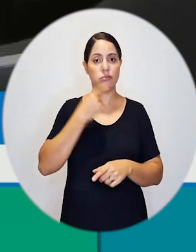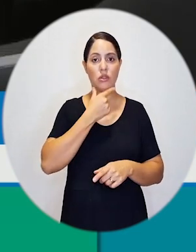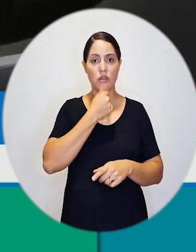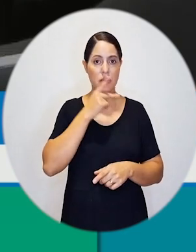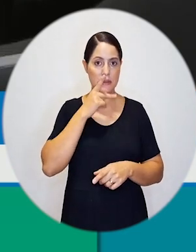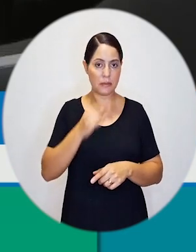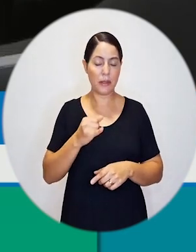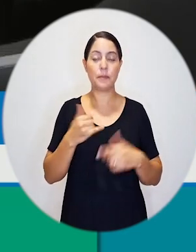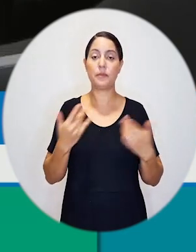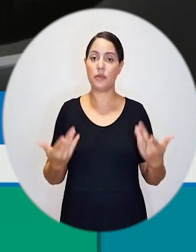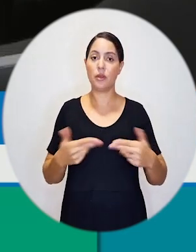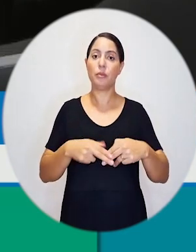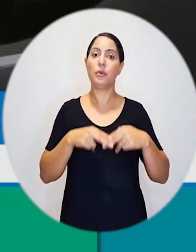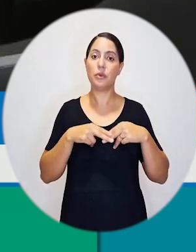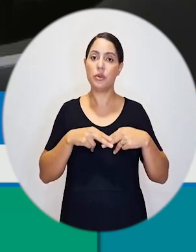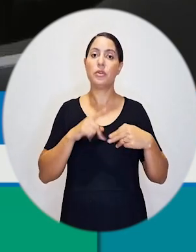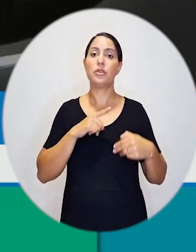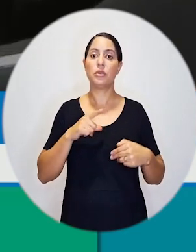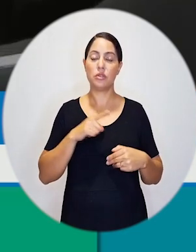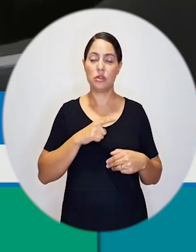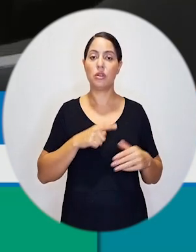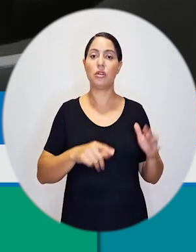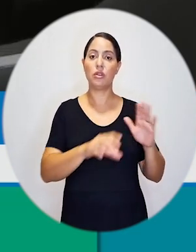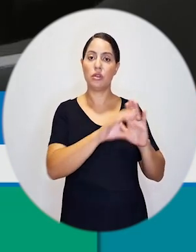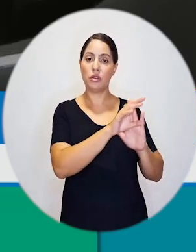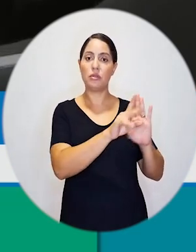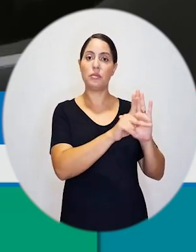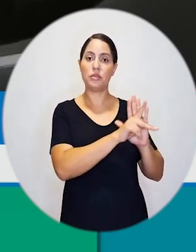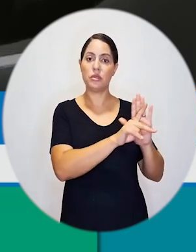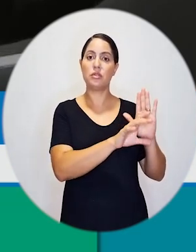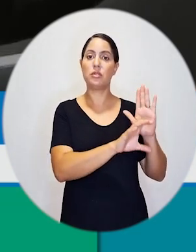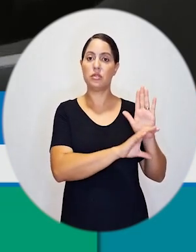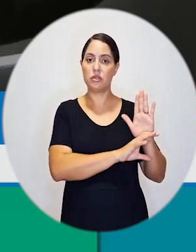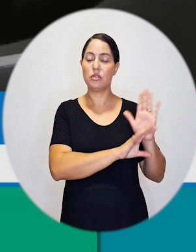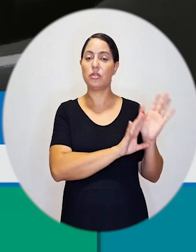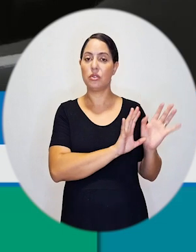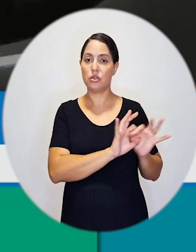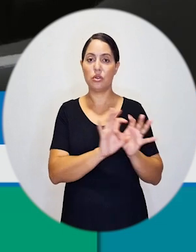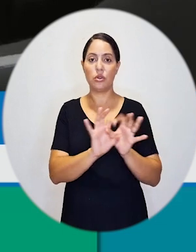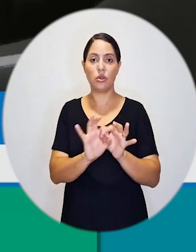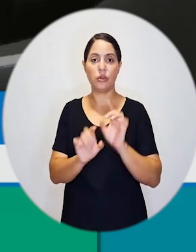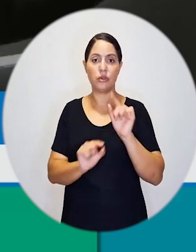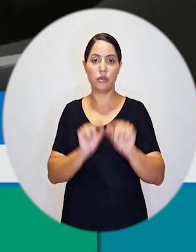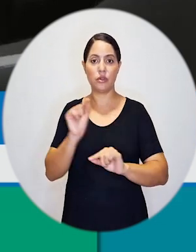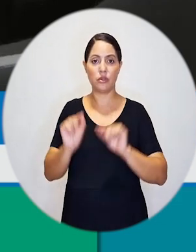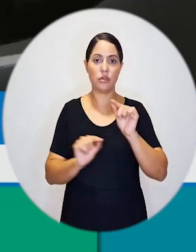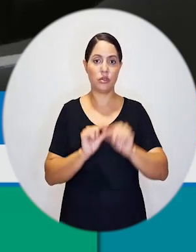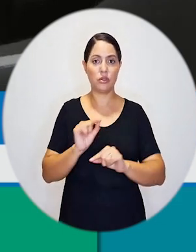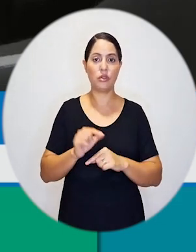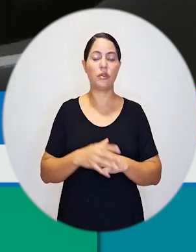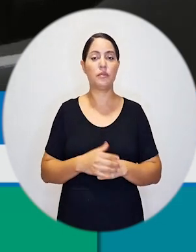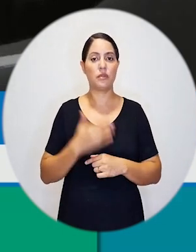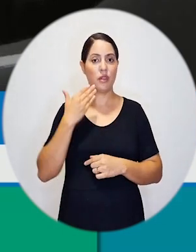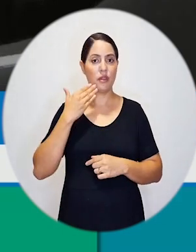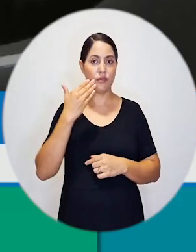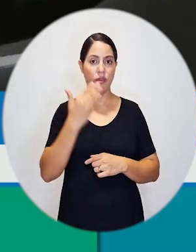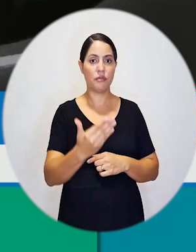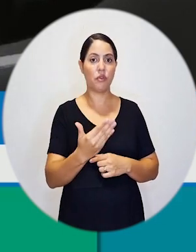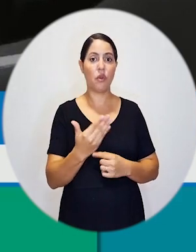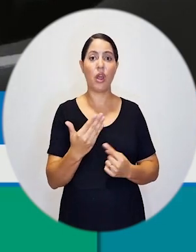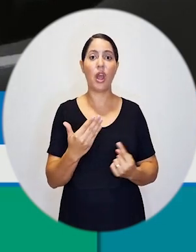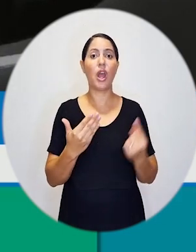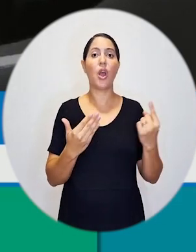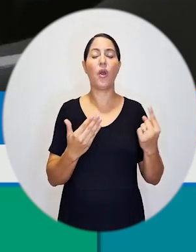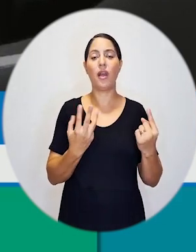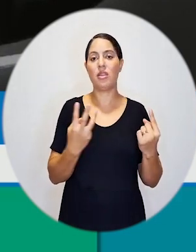Como resultado disso, houve a previsão no âmbito do Código de Processo Civil da possibilidade de suspensão de processo em favor de advogada única